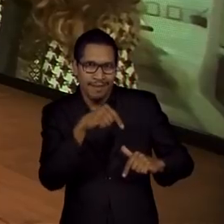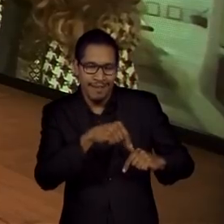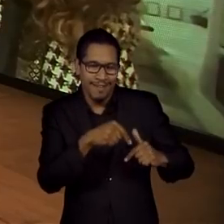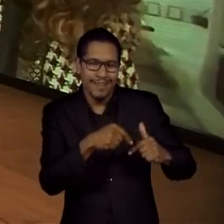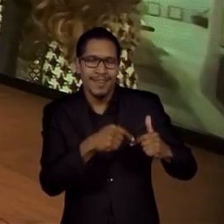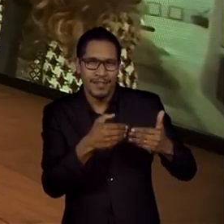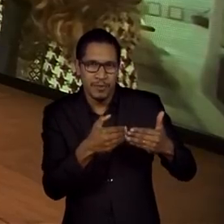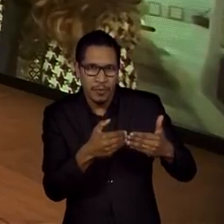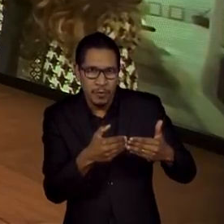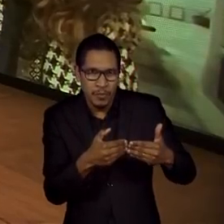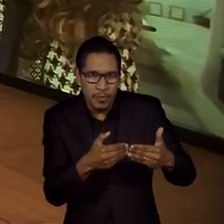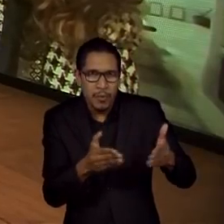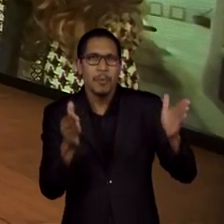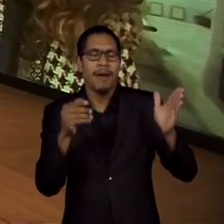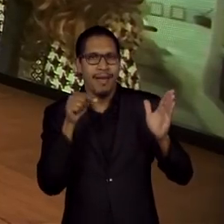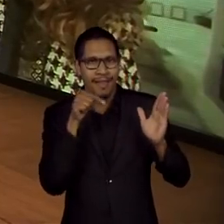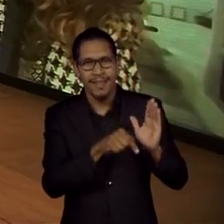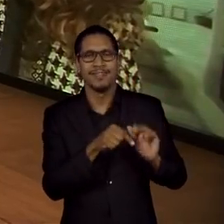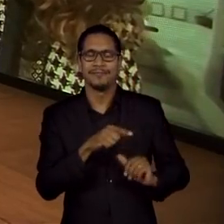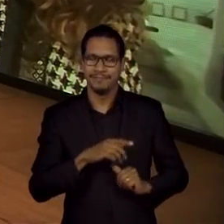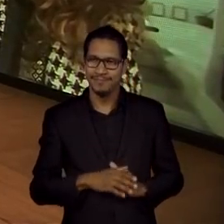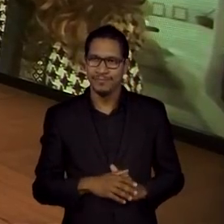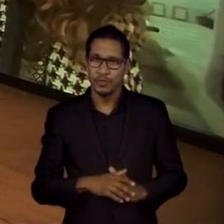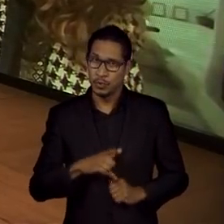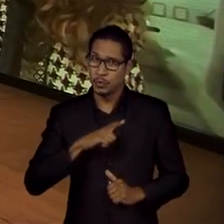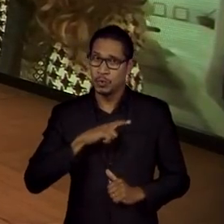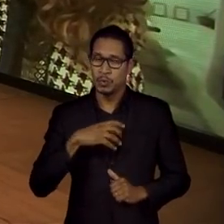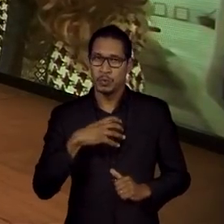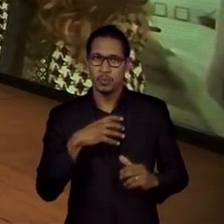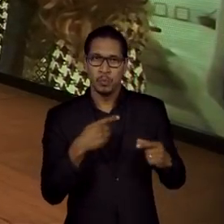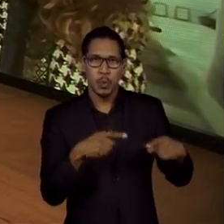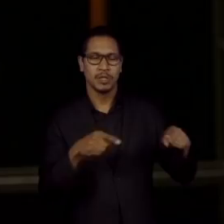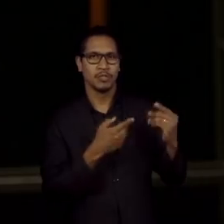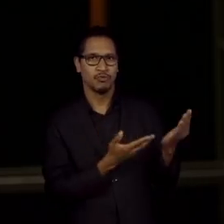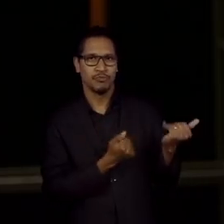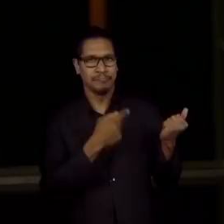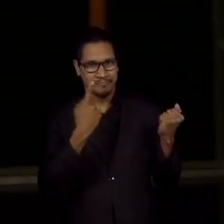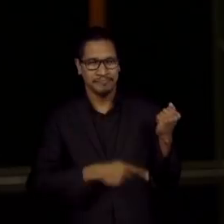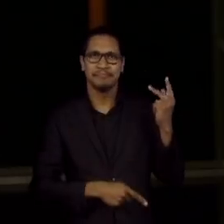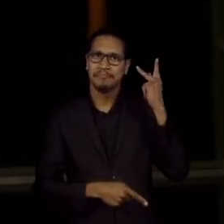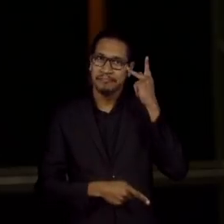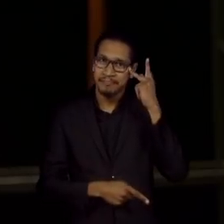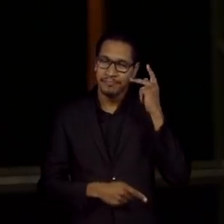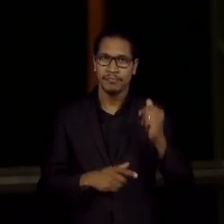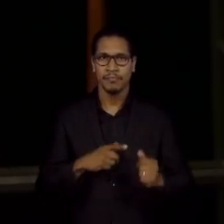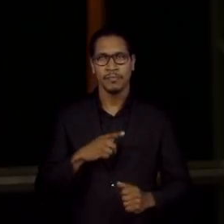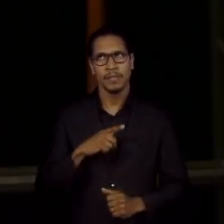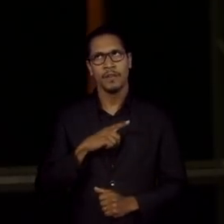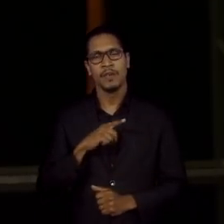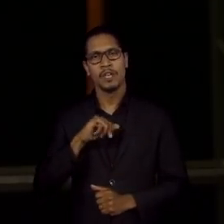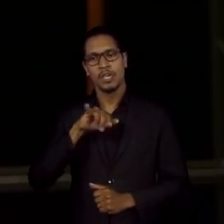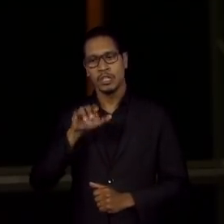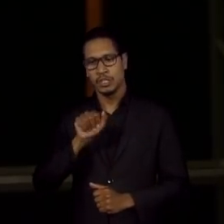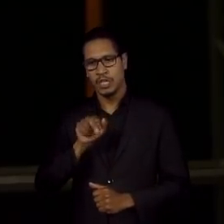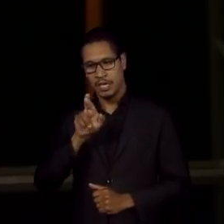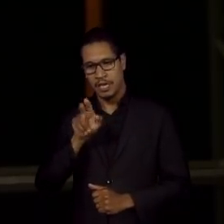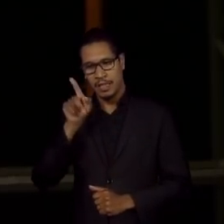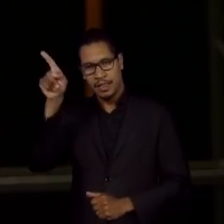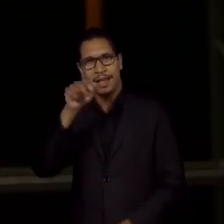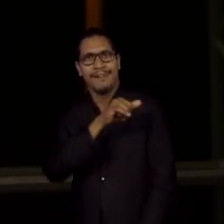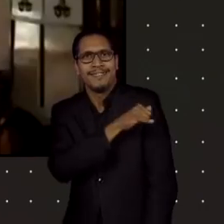Aguilar foi um precursor da música jovem aqui em São Paulo, né? Assim como o Jair Tamaturgo foi no Rio de Janeiro.